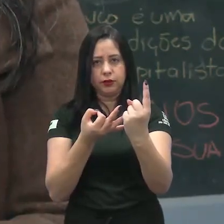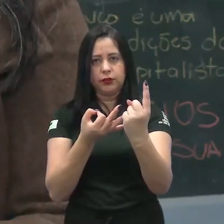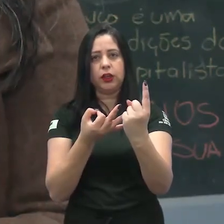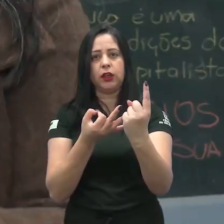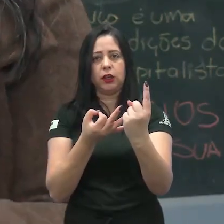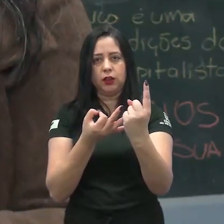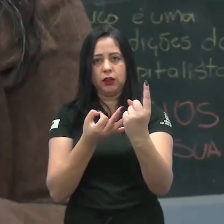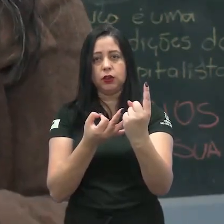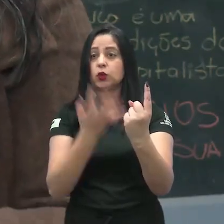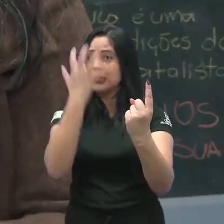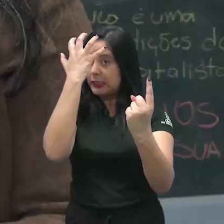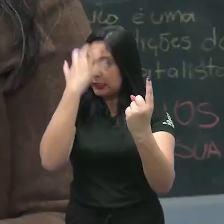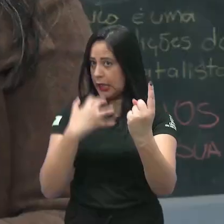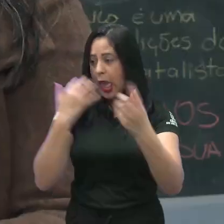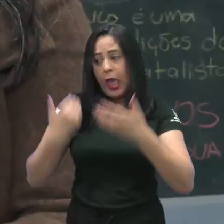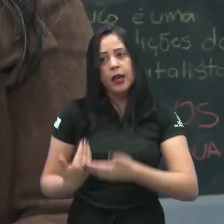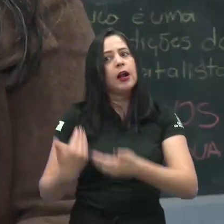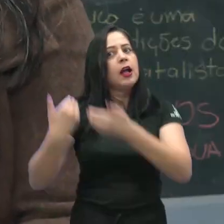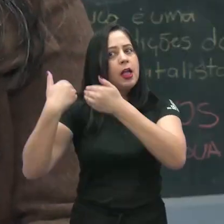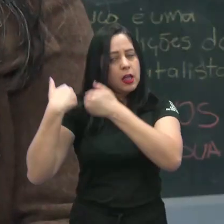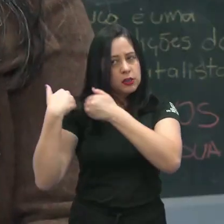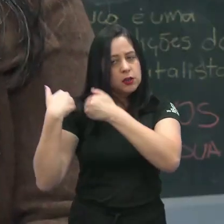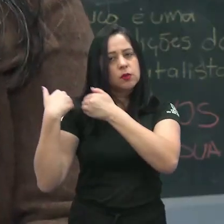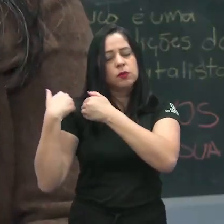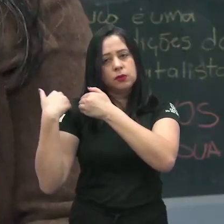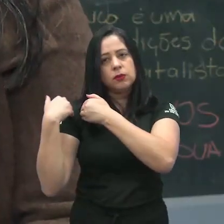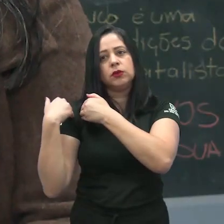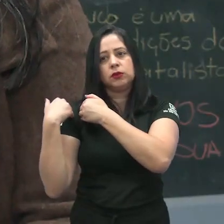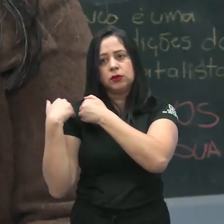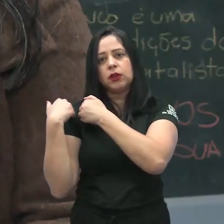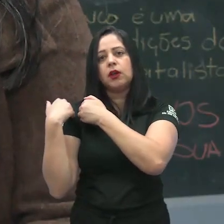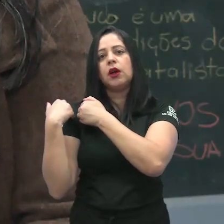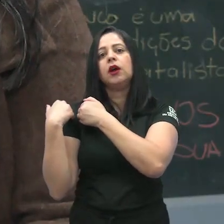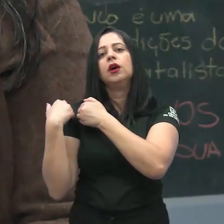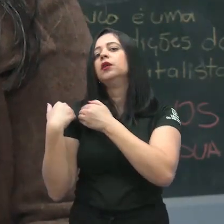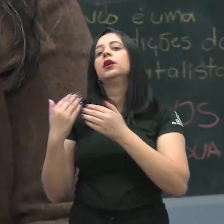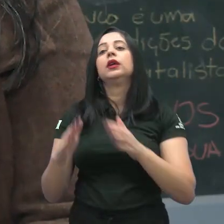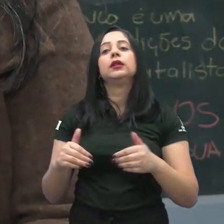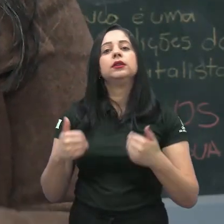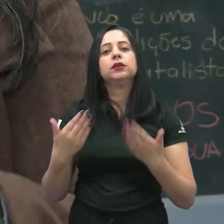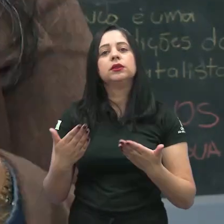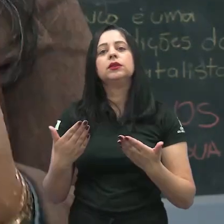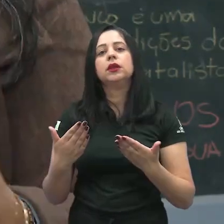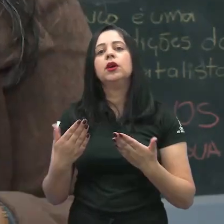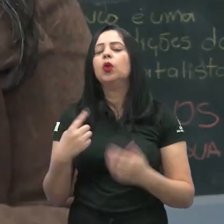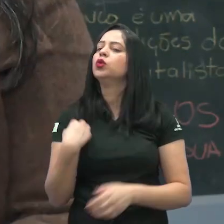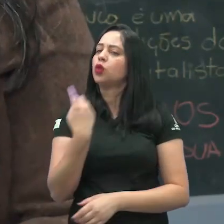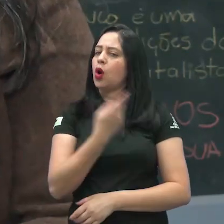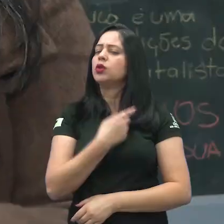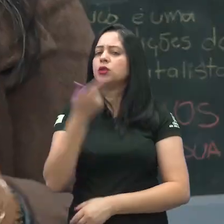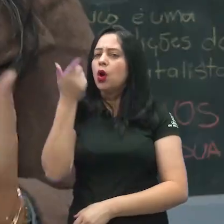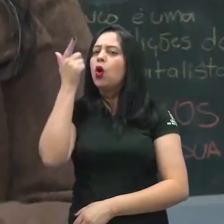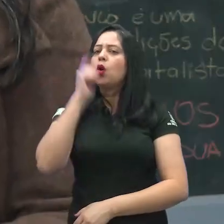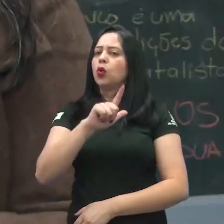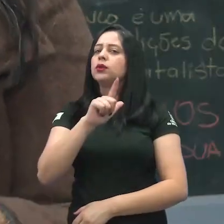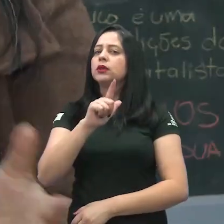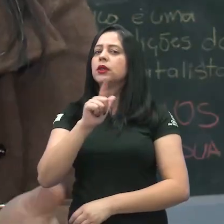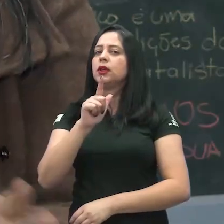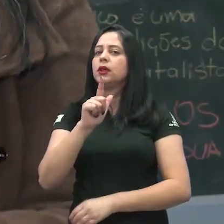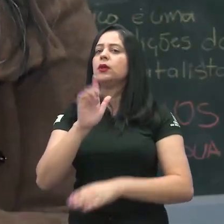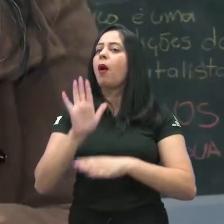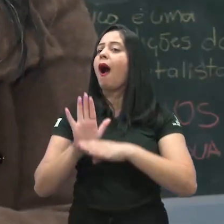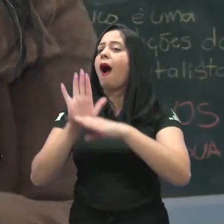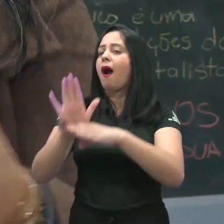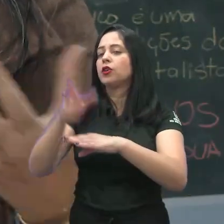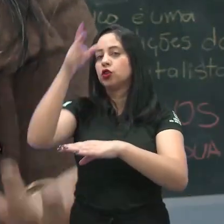de maneira responsável, né? Então a gente consegue suprir essa demanda que a